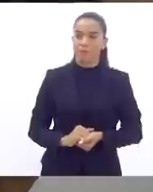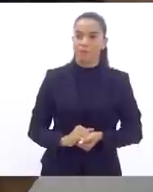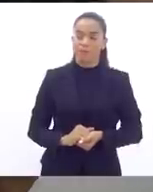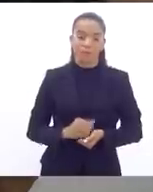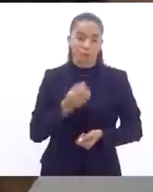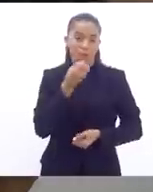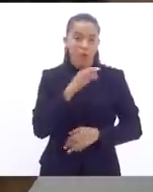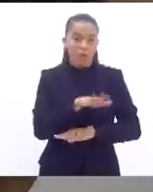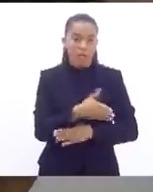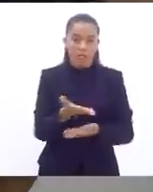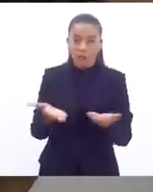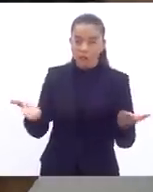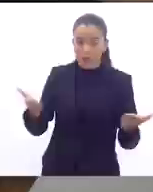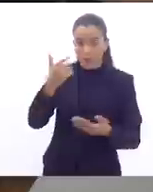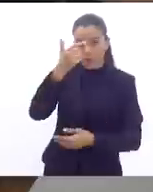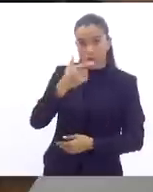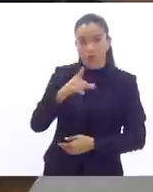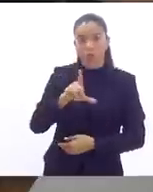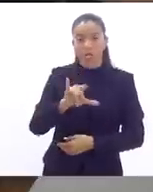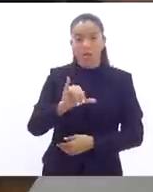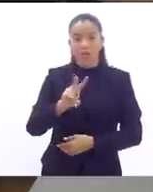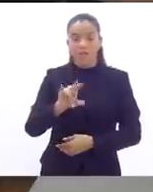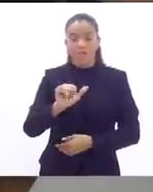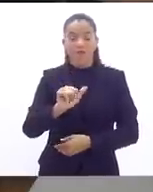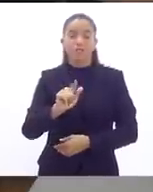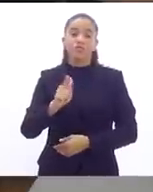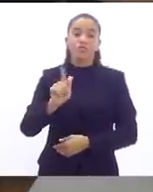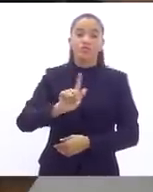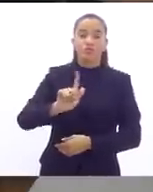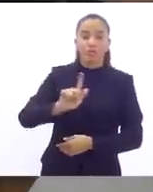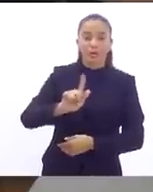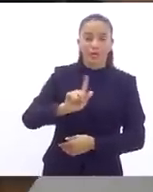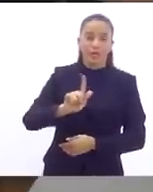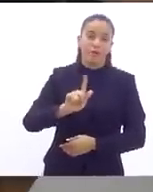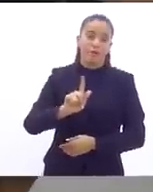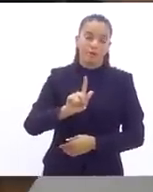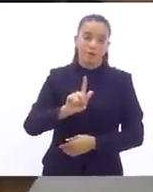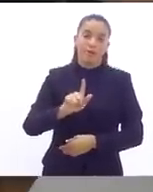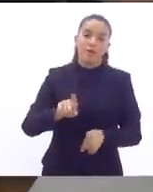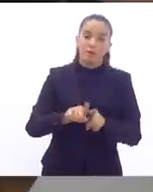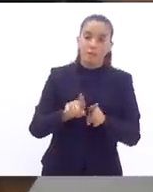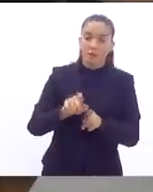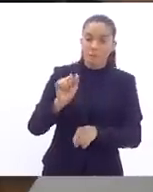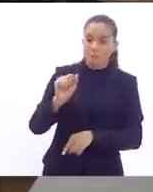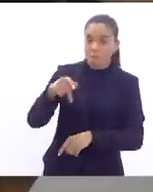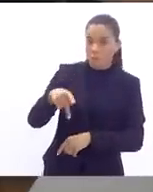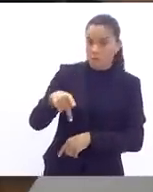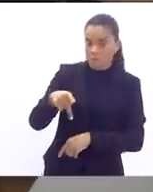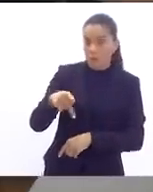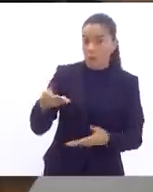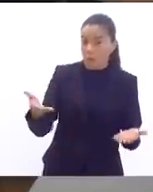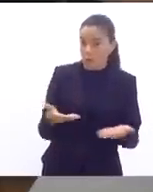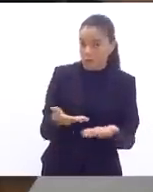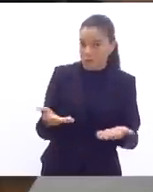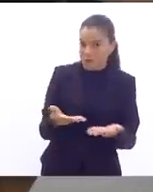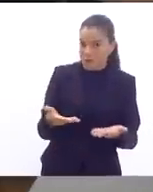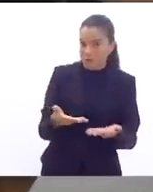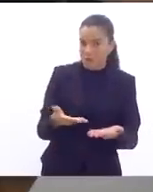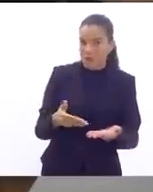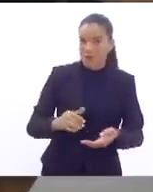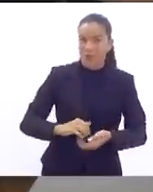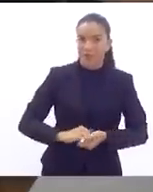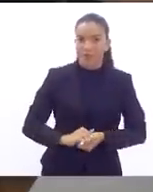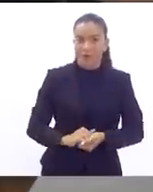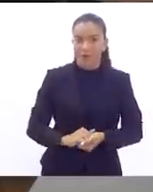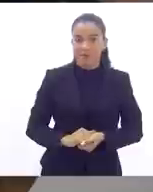Boa tarde a todos eu sou a Lívia gerente de relacionamento com segurado e pensão do Rio previdência hoje é